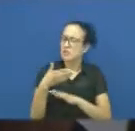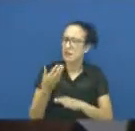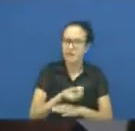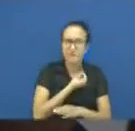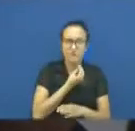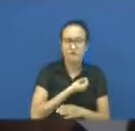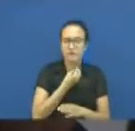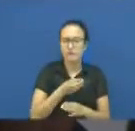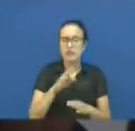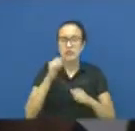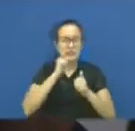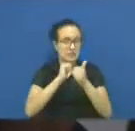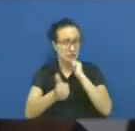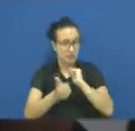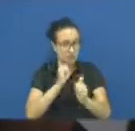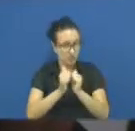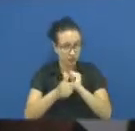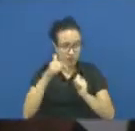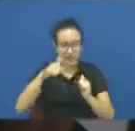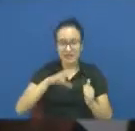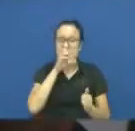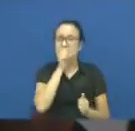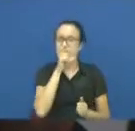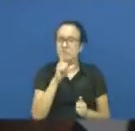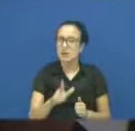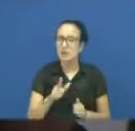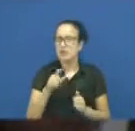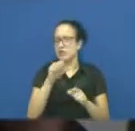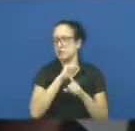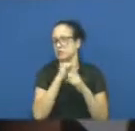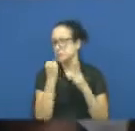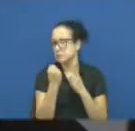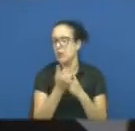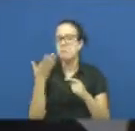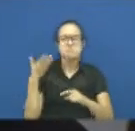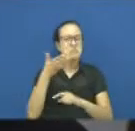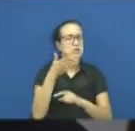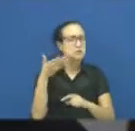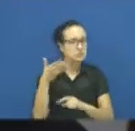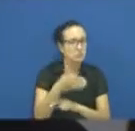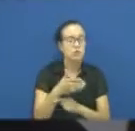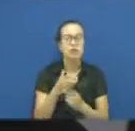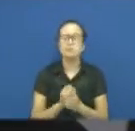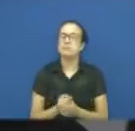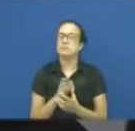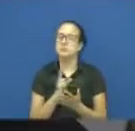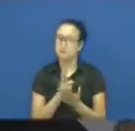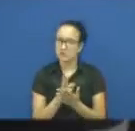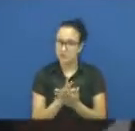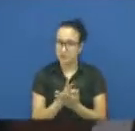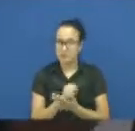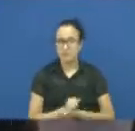esportiva de Limeira. Foi conselheiro do nosso clube por muito tempo.